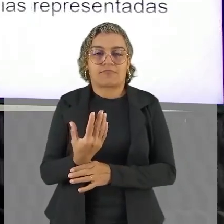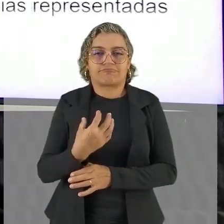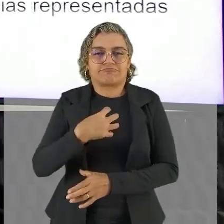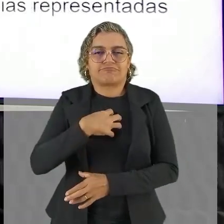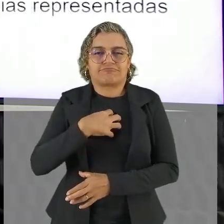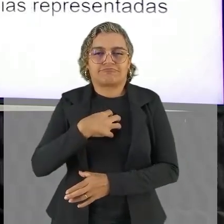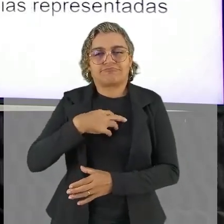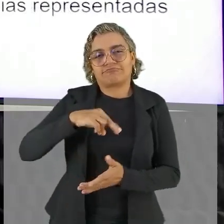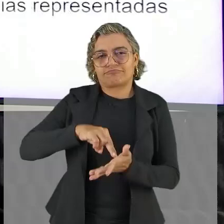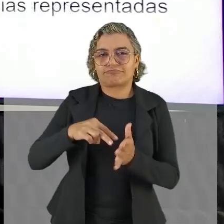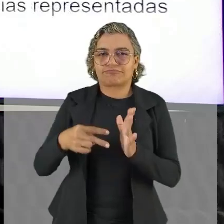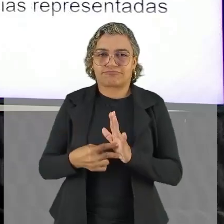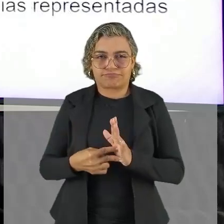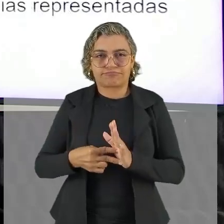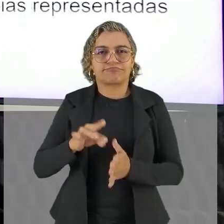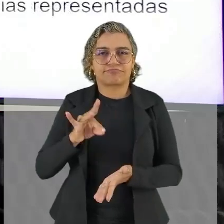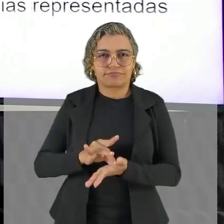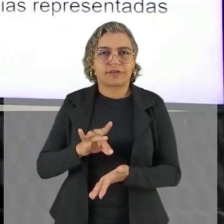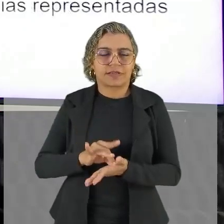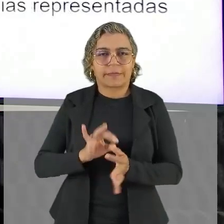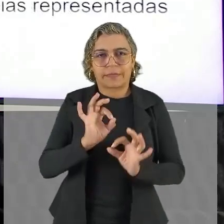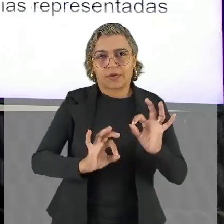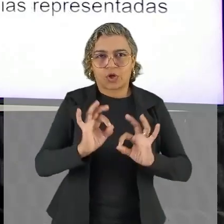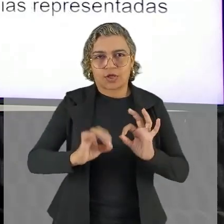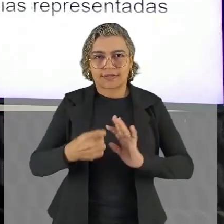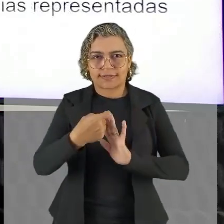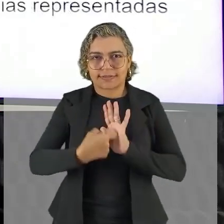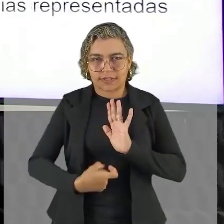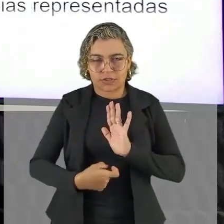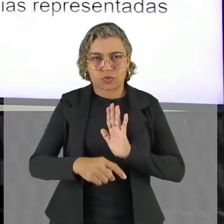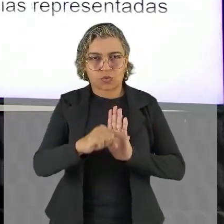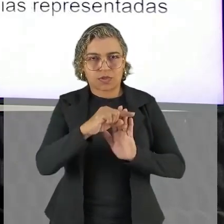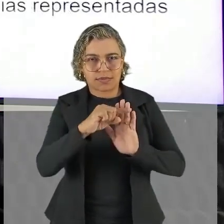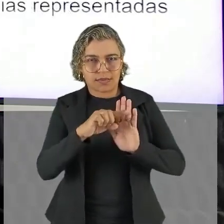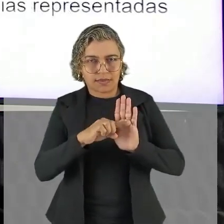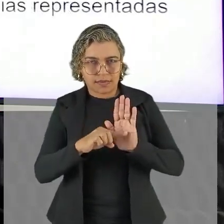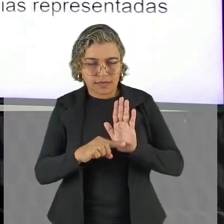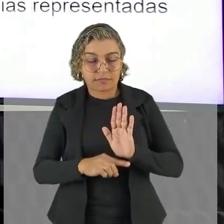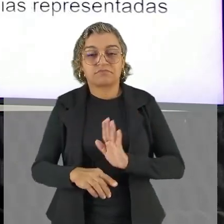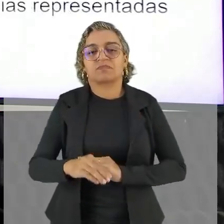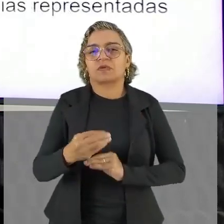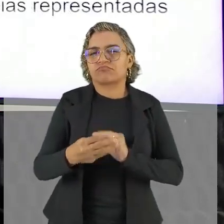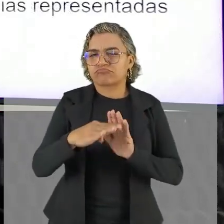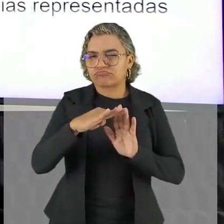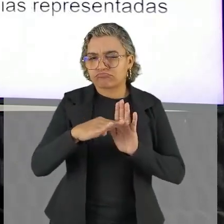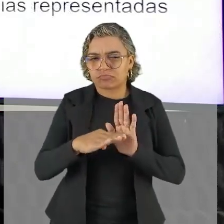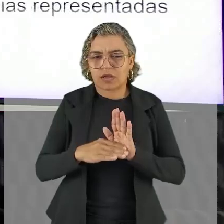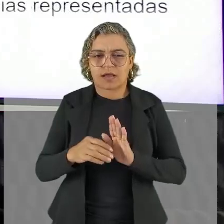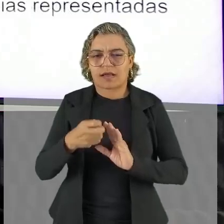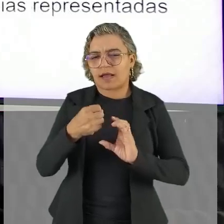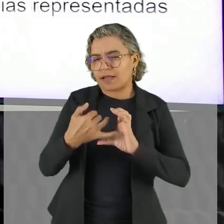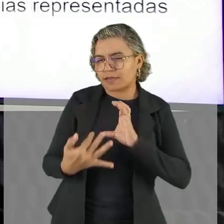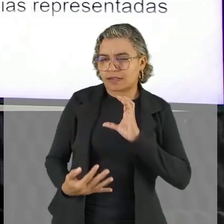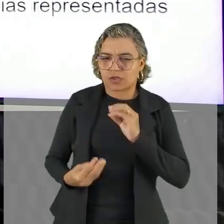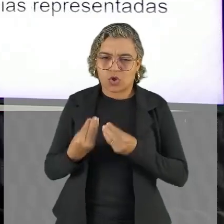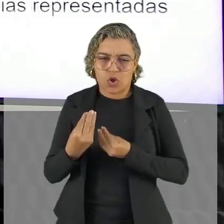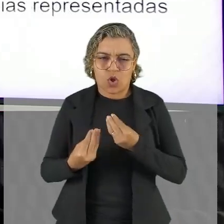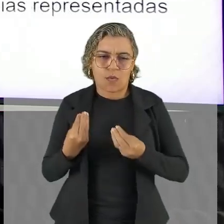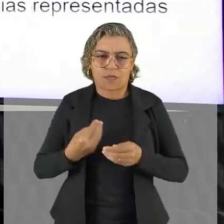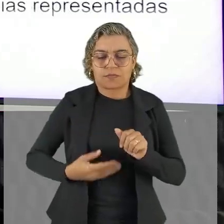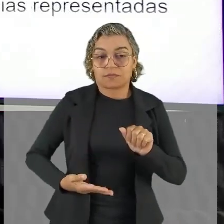para organizar os seus textos. Fazendo isso de que forma? Caracterizando como? Letra A, relação